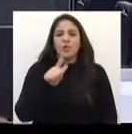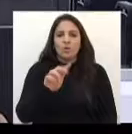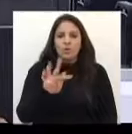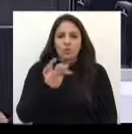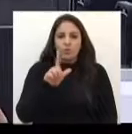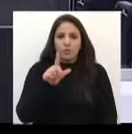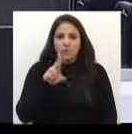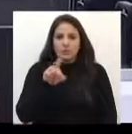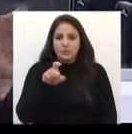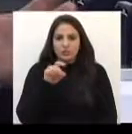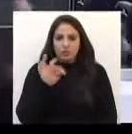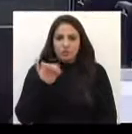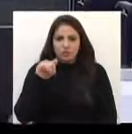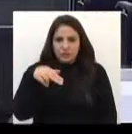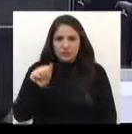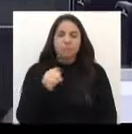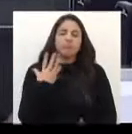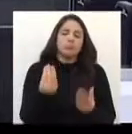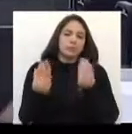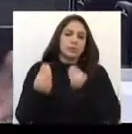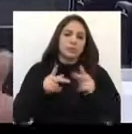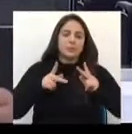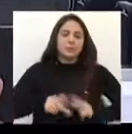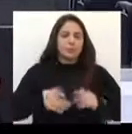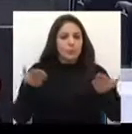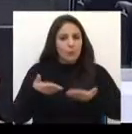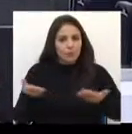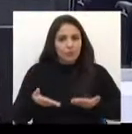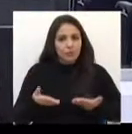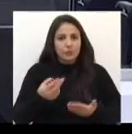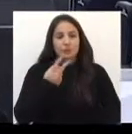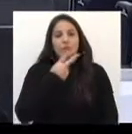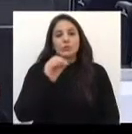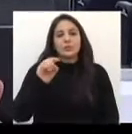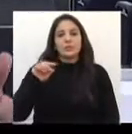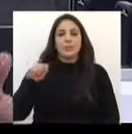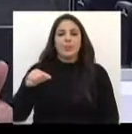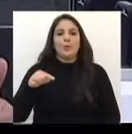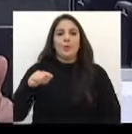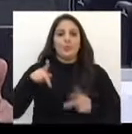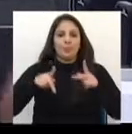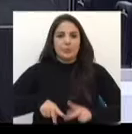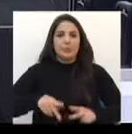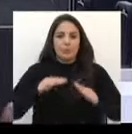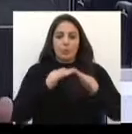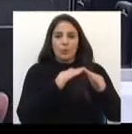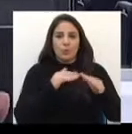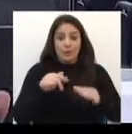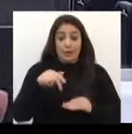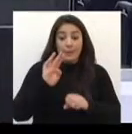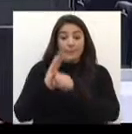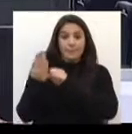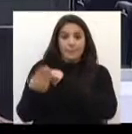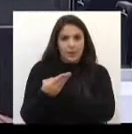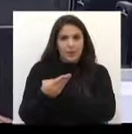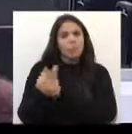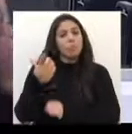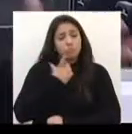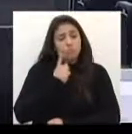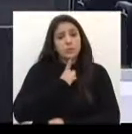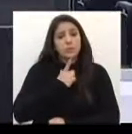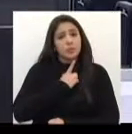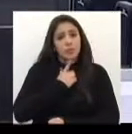Nós temos hoje uma população de 200 mil habitantes. Nós temos hoje vilas que tem uma